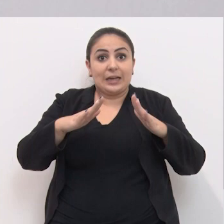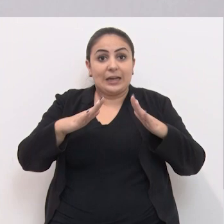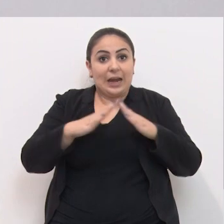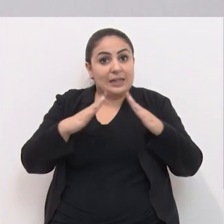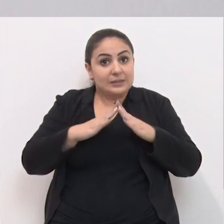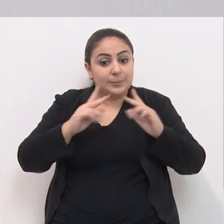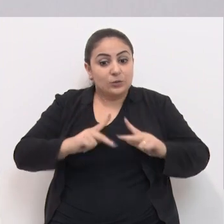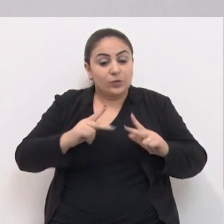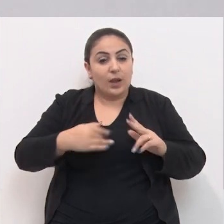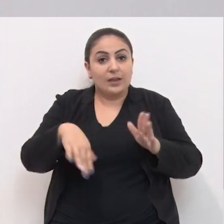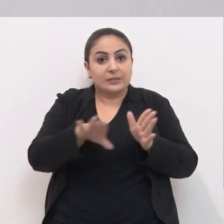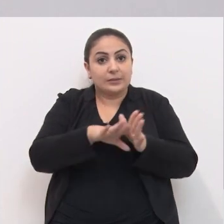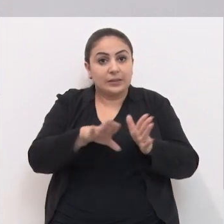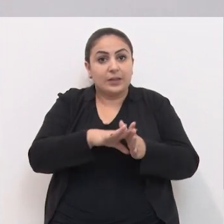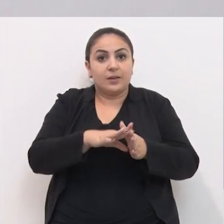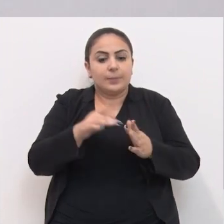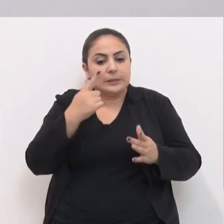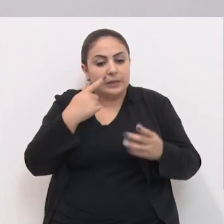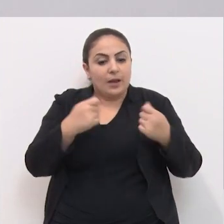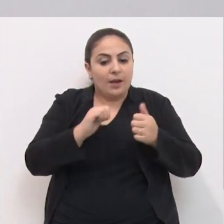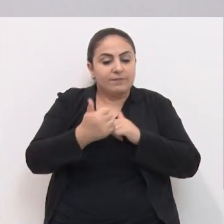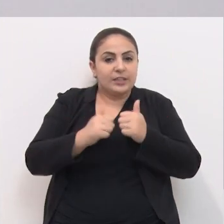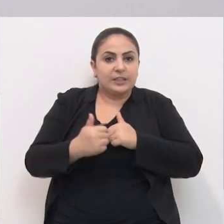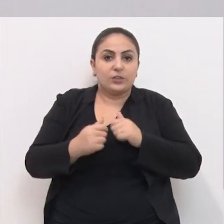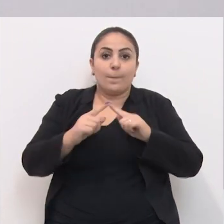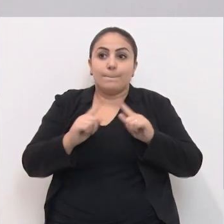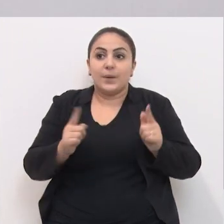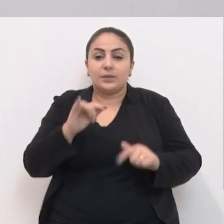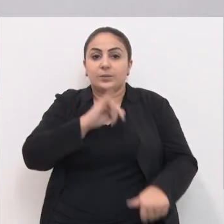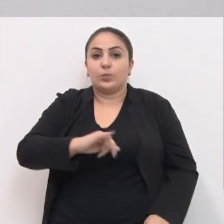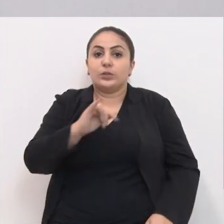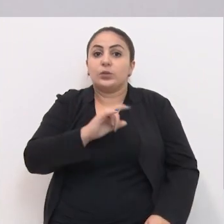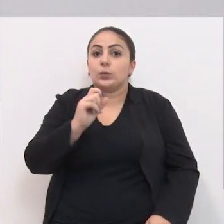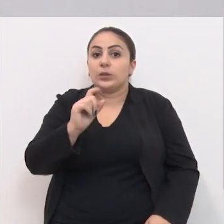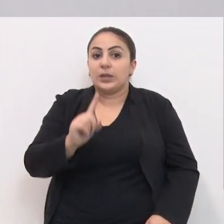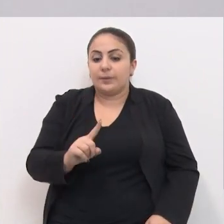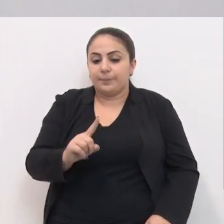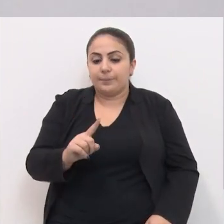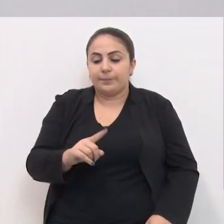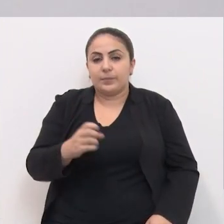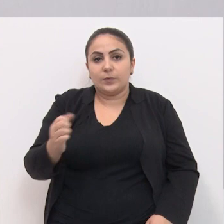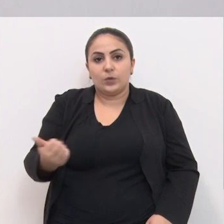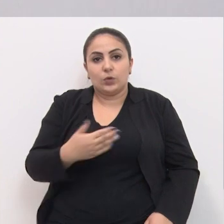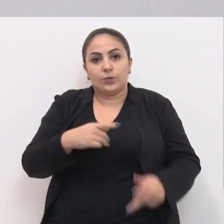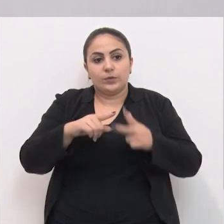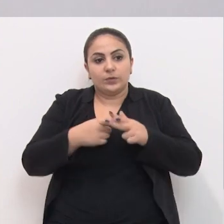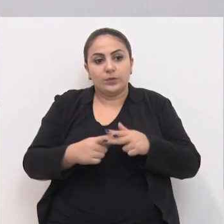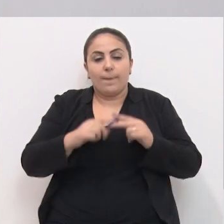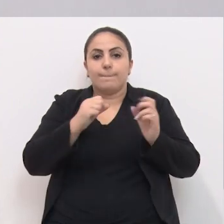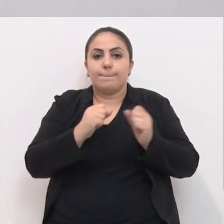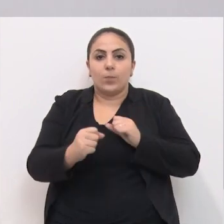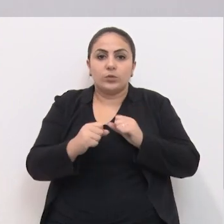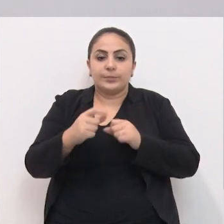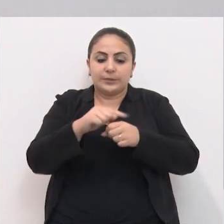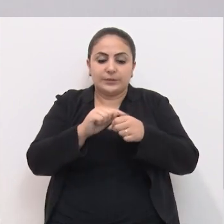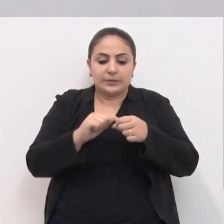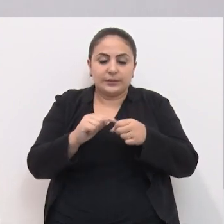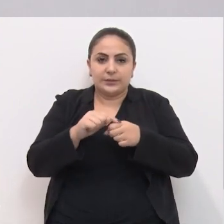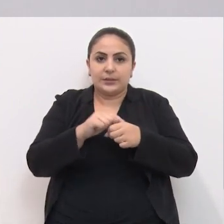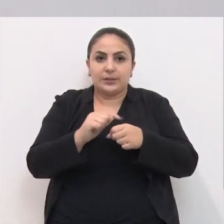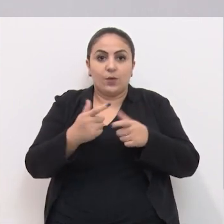quer seja no Poder Executivo ou no Legislativo, a gente tem dever, tem obrigações e tem responsabilidade para com a cidade. A gente não